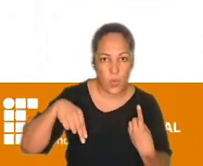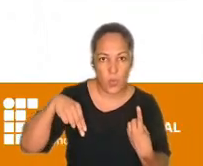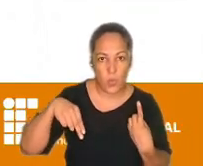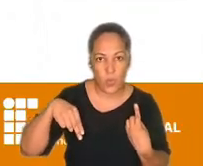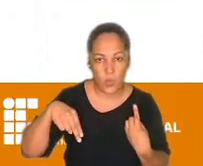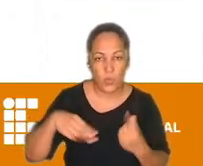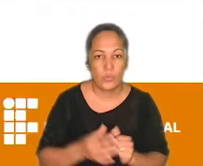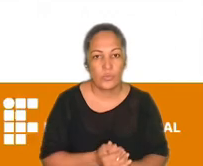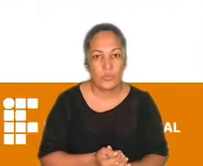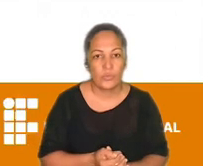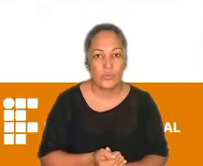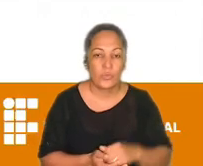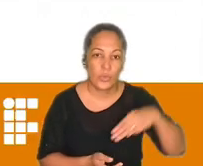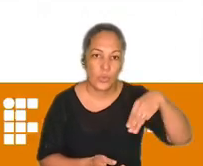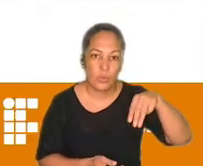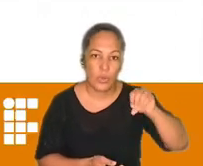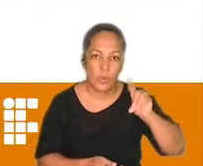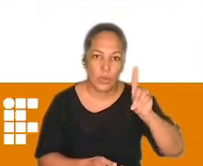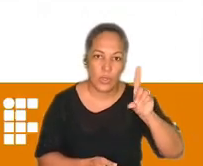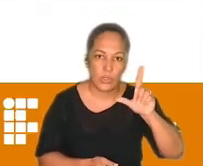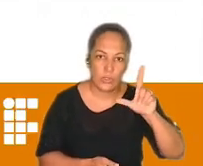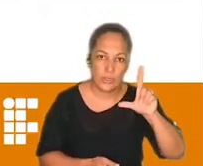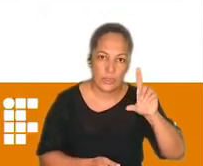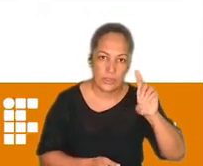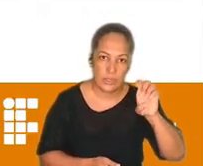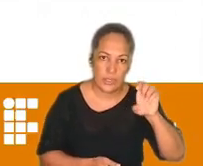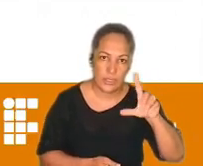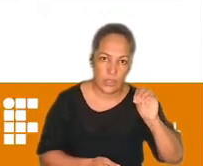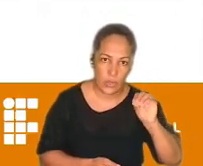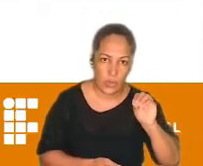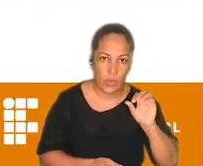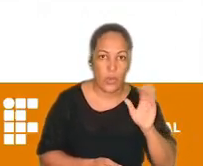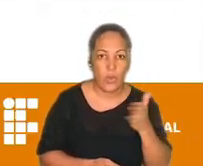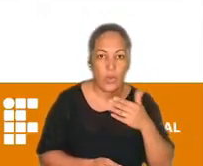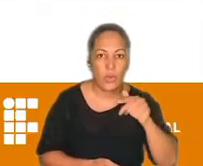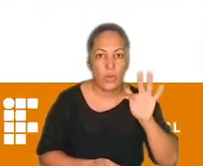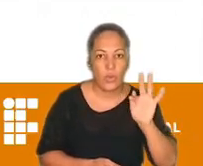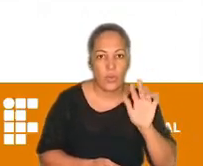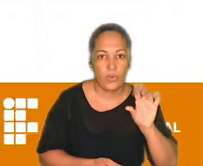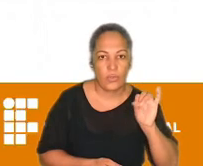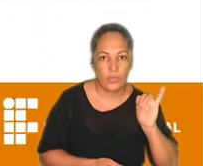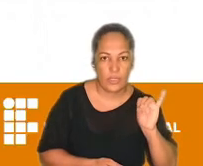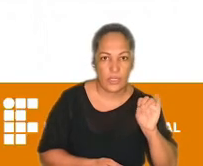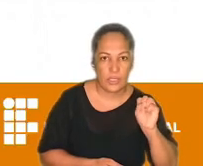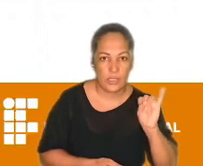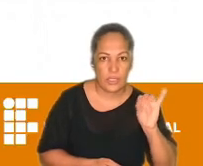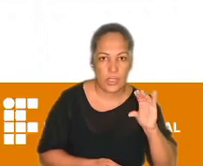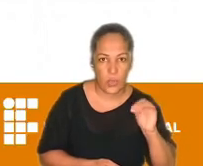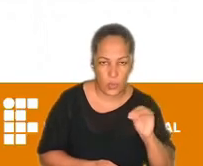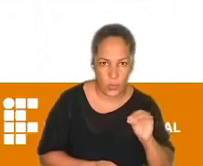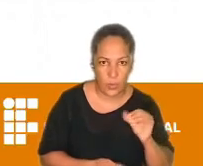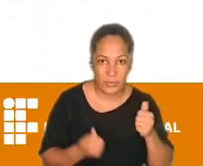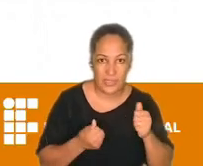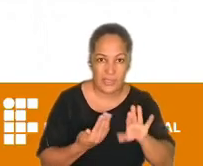físico, principalmente. Então, para resolver isso, a gente tem que desmembrar o relacionamento N para N. Tá? Para que